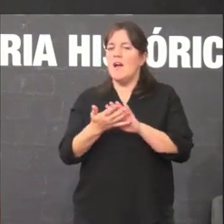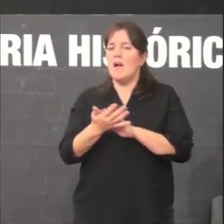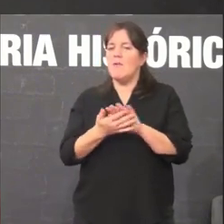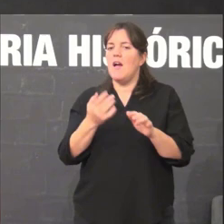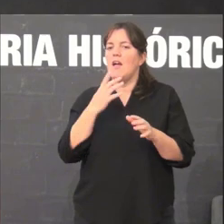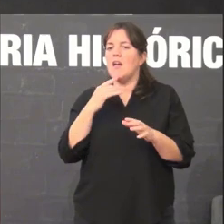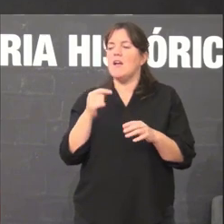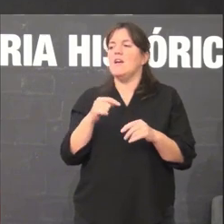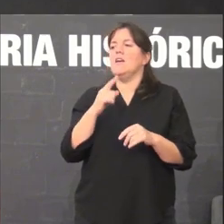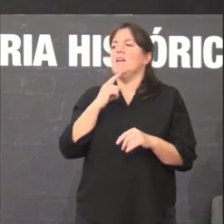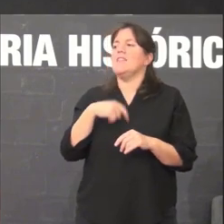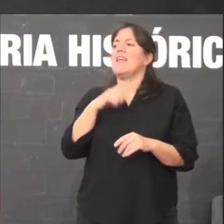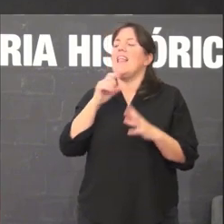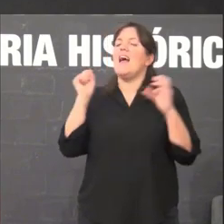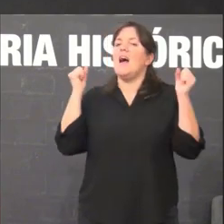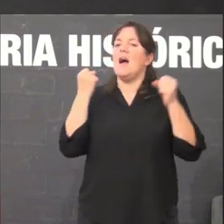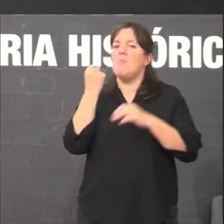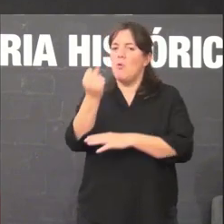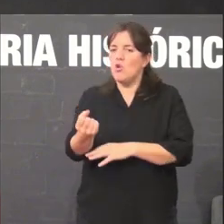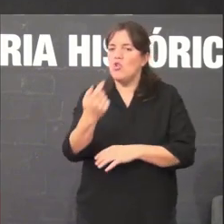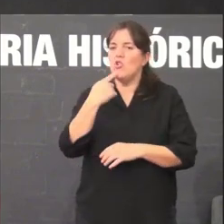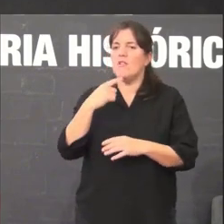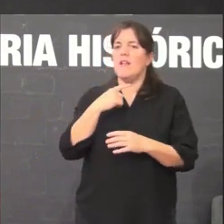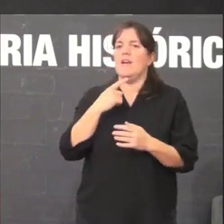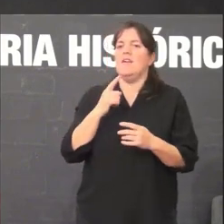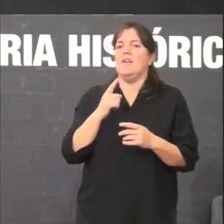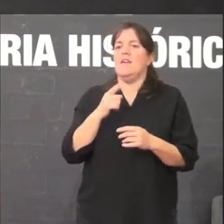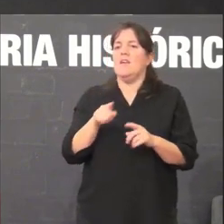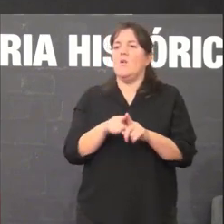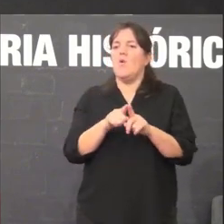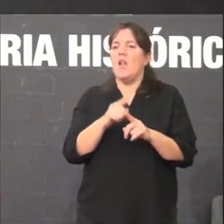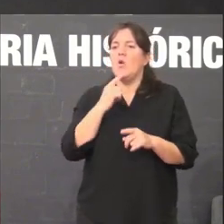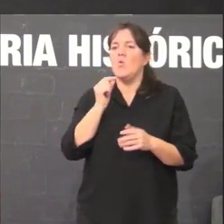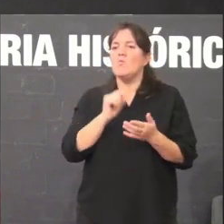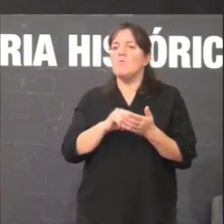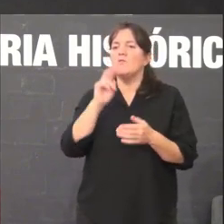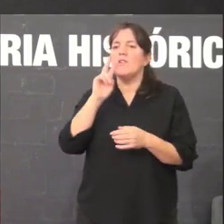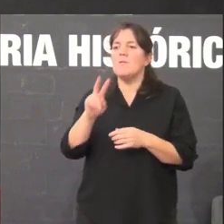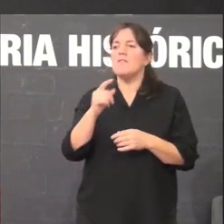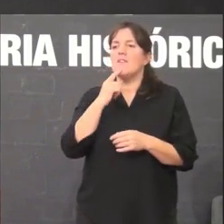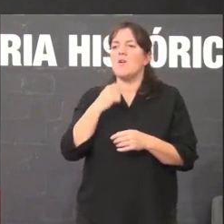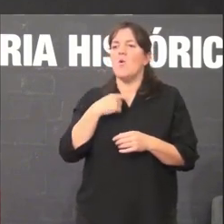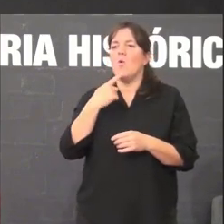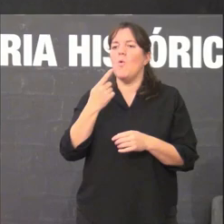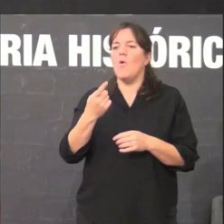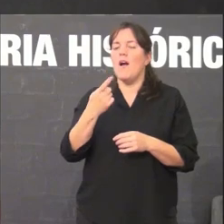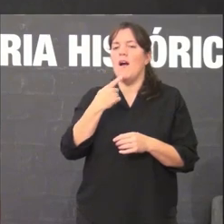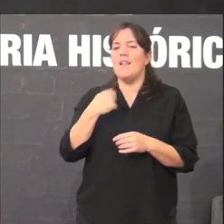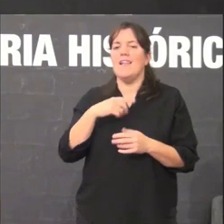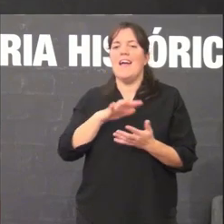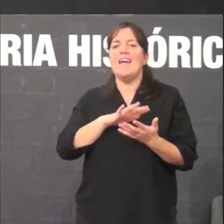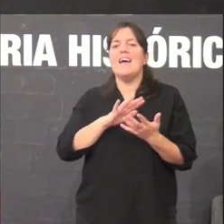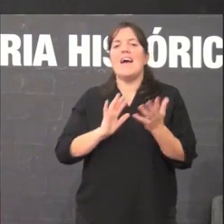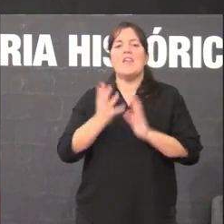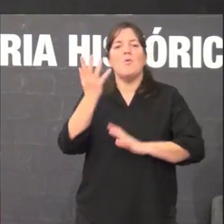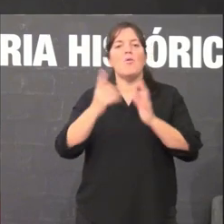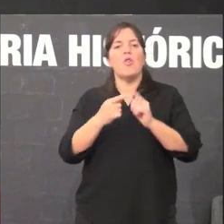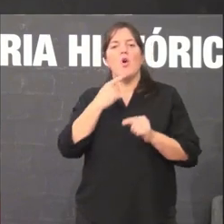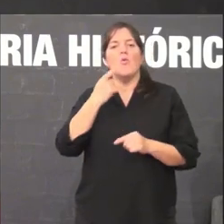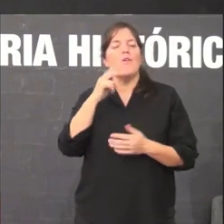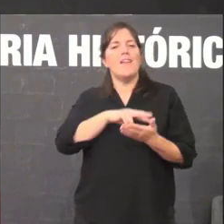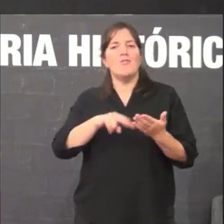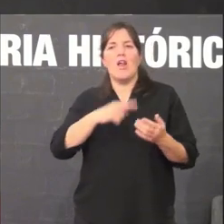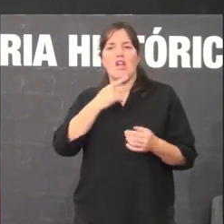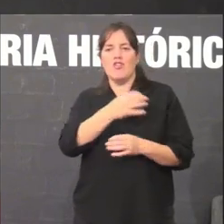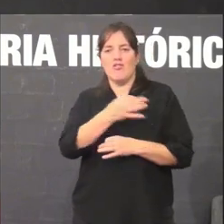horror, do perigo da Revolução, vai-se fazer uma leitura totalitária da Revolução Portuguesa. Nas palavras de